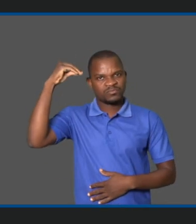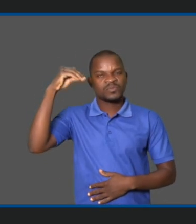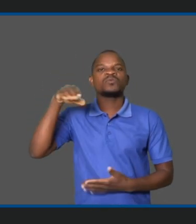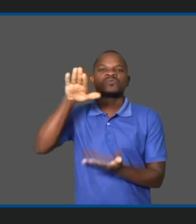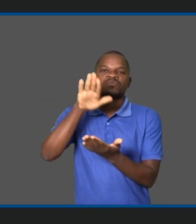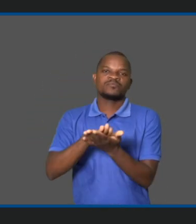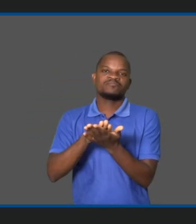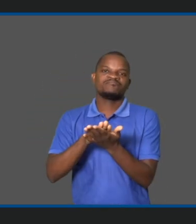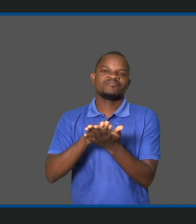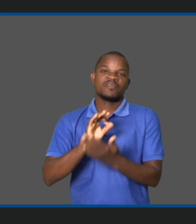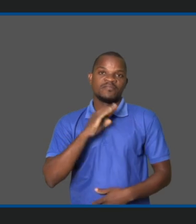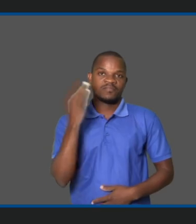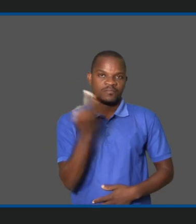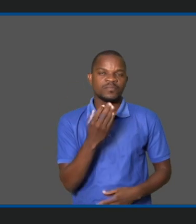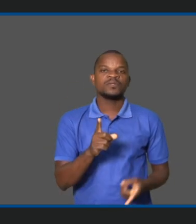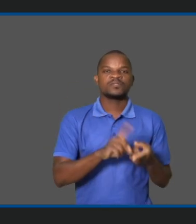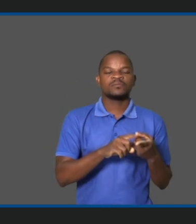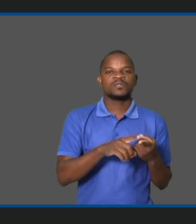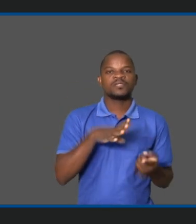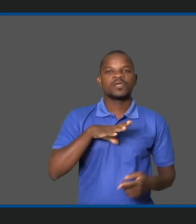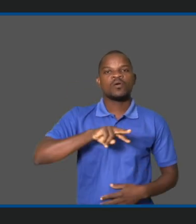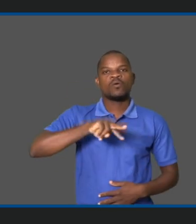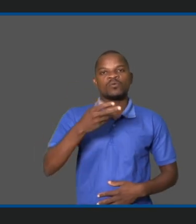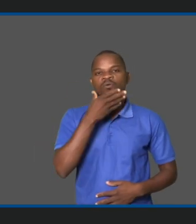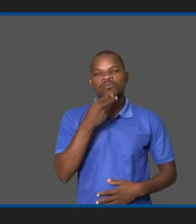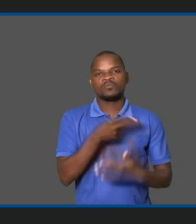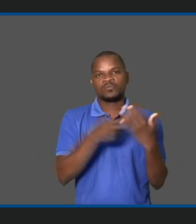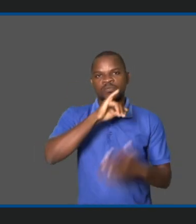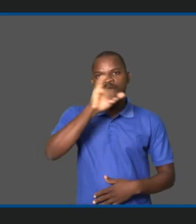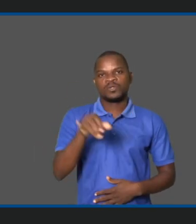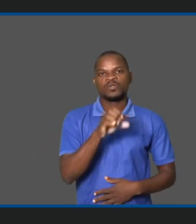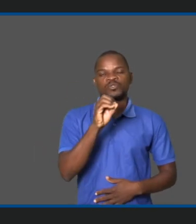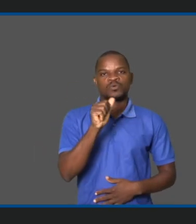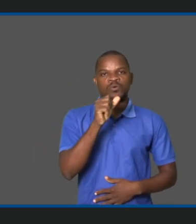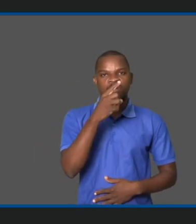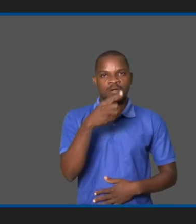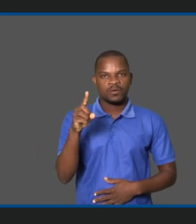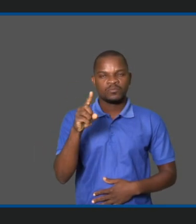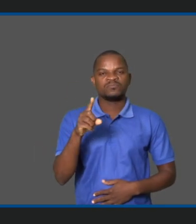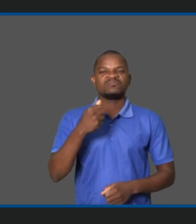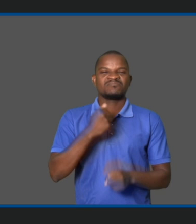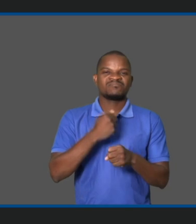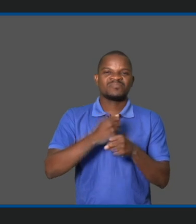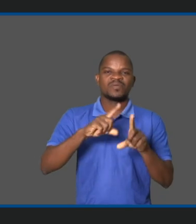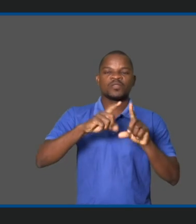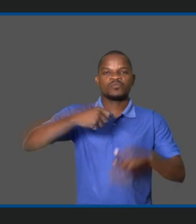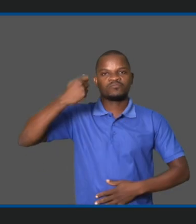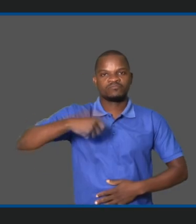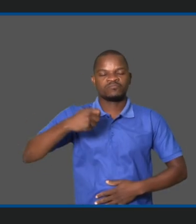Humanos na Ordem dos Advogados, a quem ouve saúde e agradecer a presença cá nos estúdios. Cantolo,